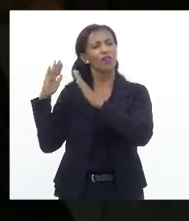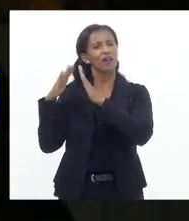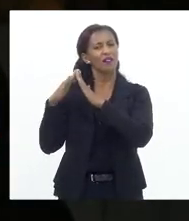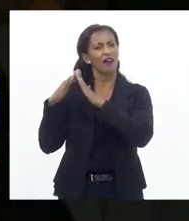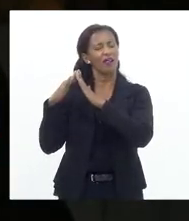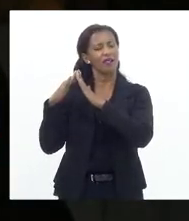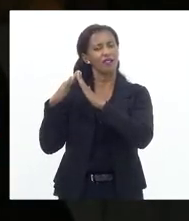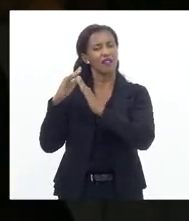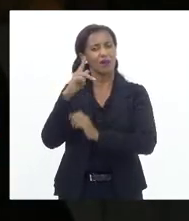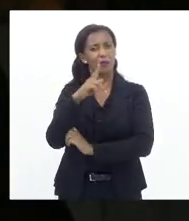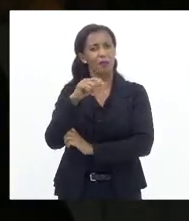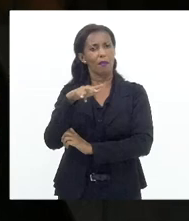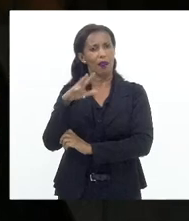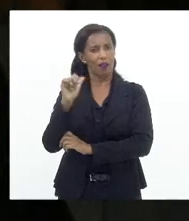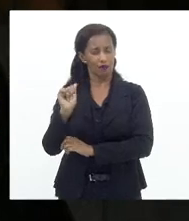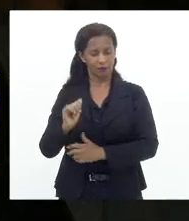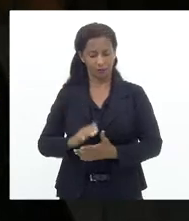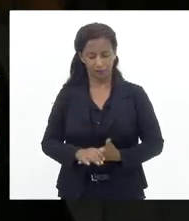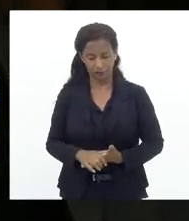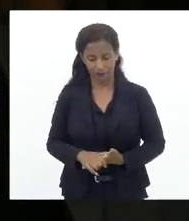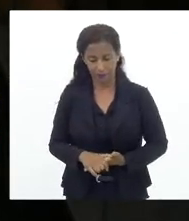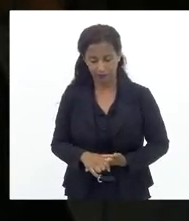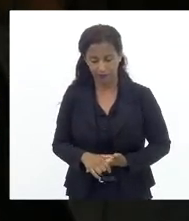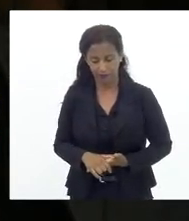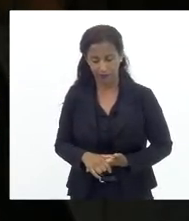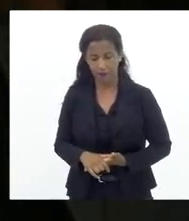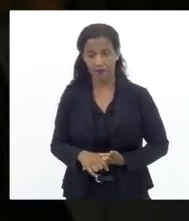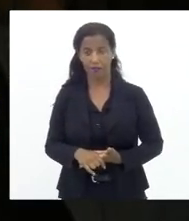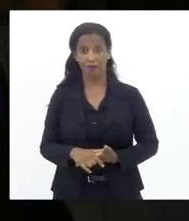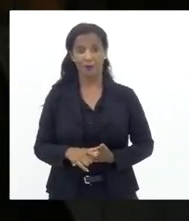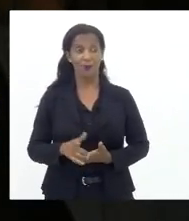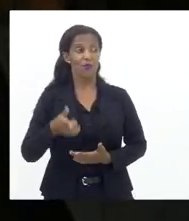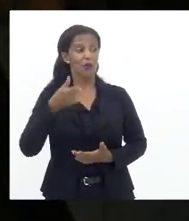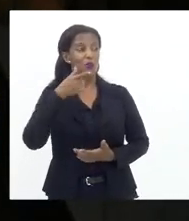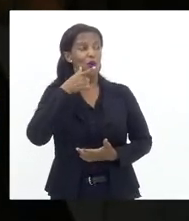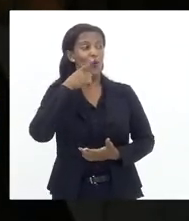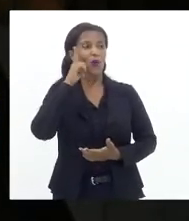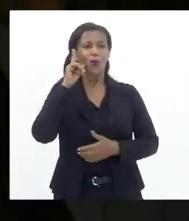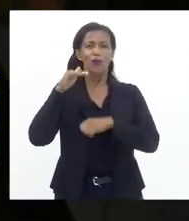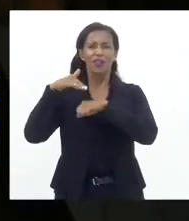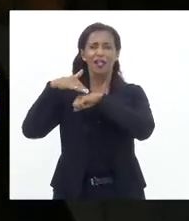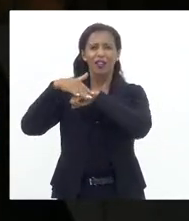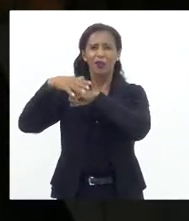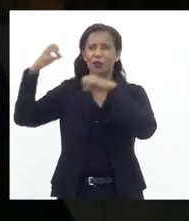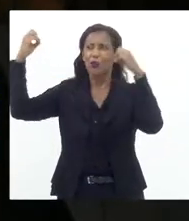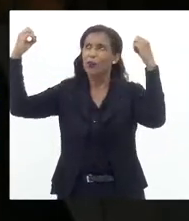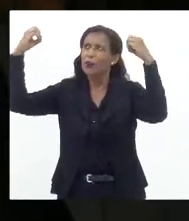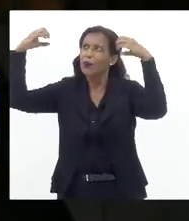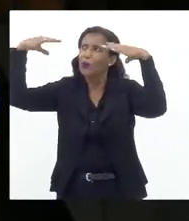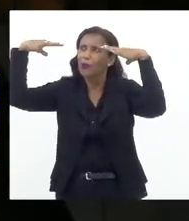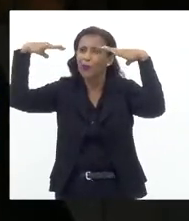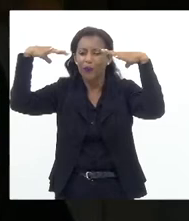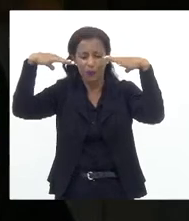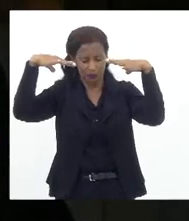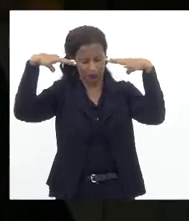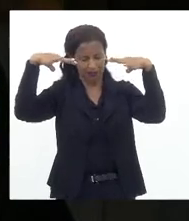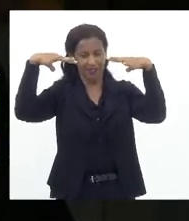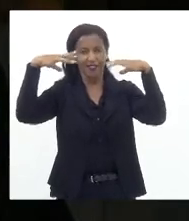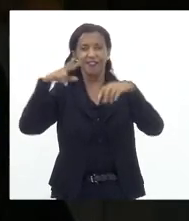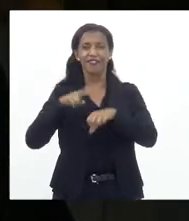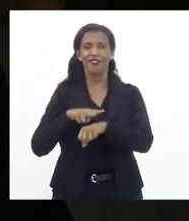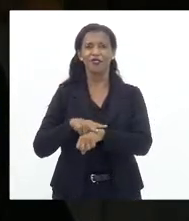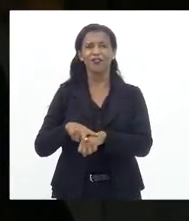desde a noite de ontem se iluminou de verde né função de chamar